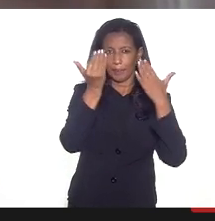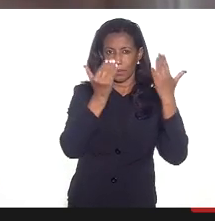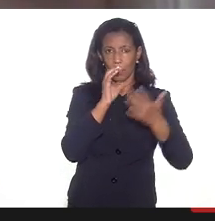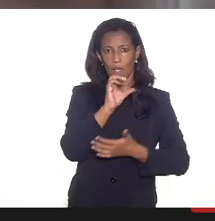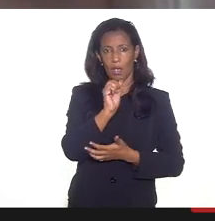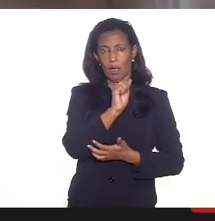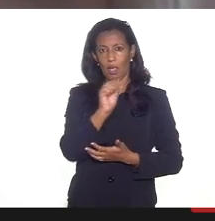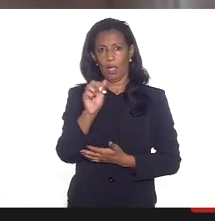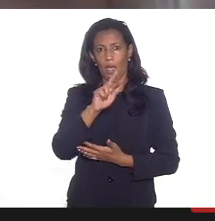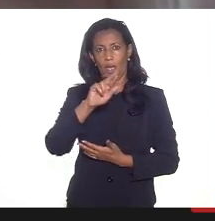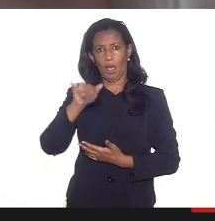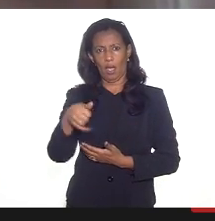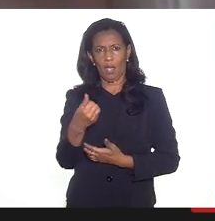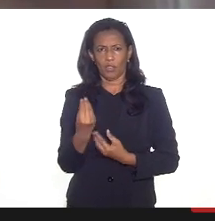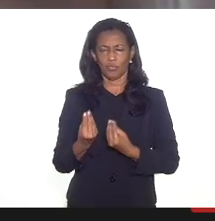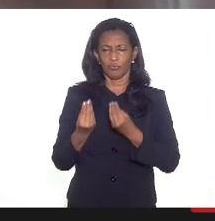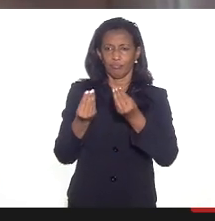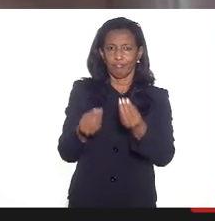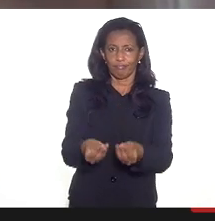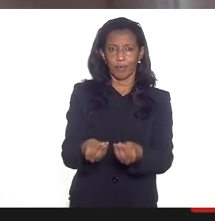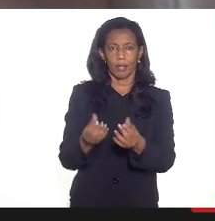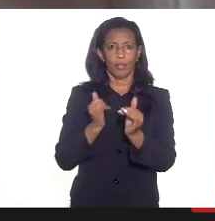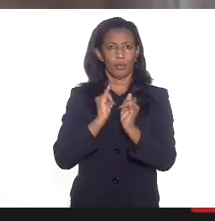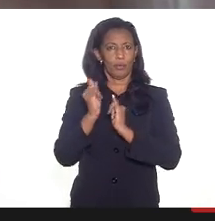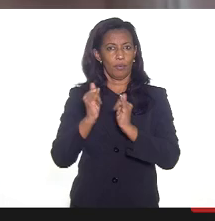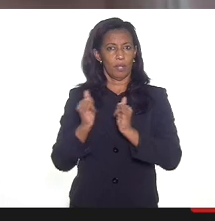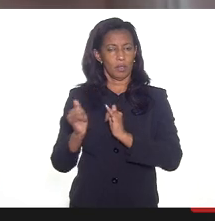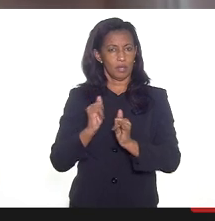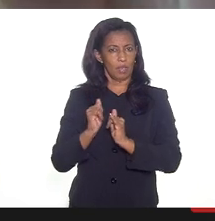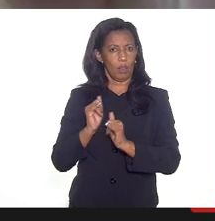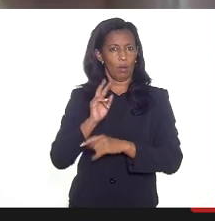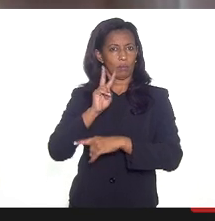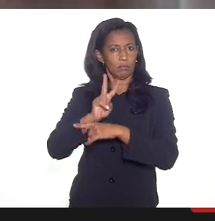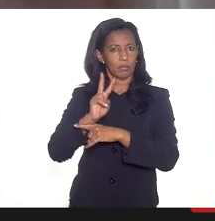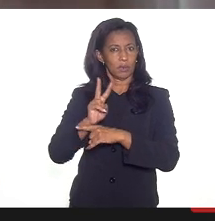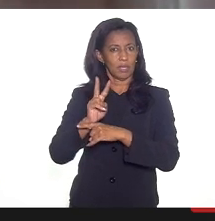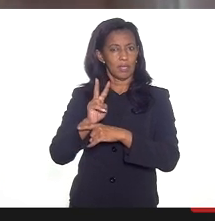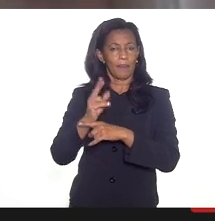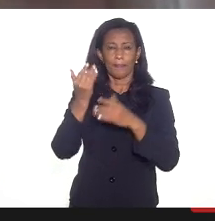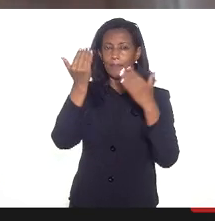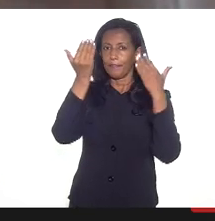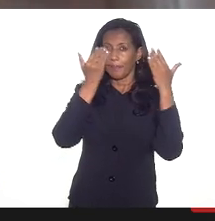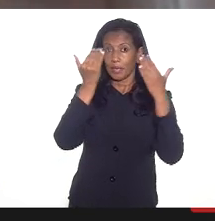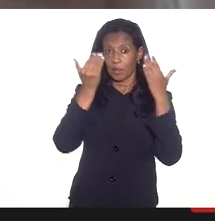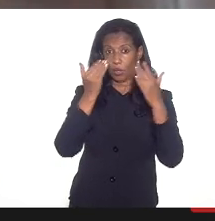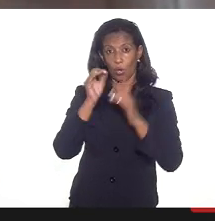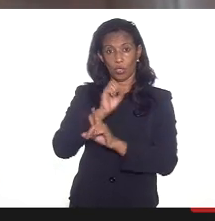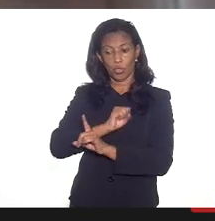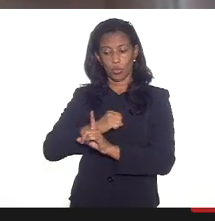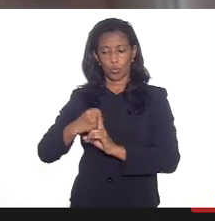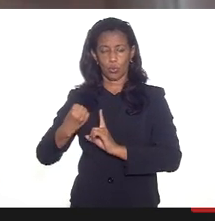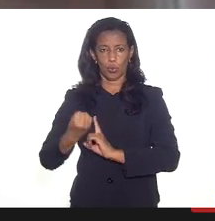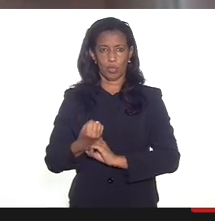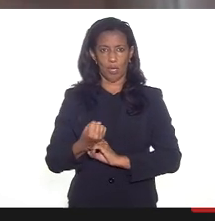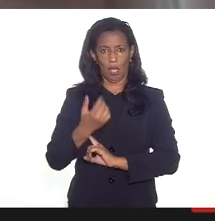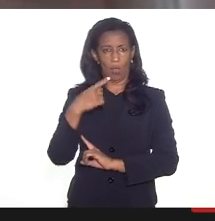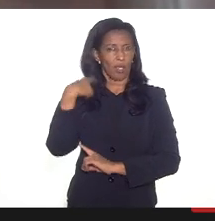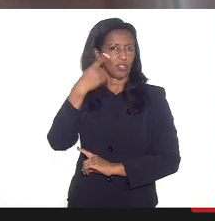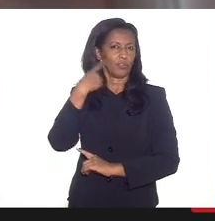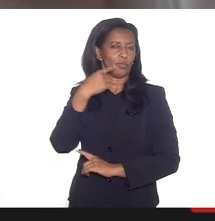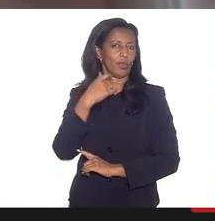CAARJ, que eles fornecem atendimento de assistência social e psicológico às mulheres advogadas que sofrem